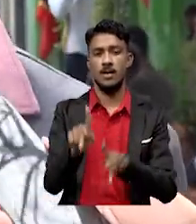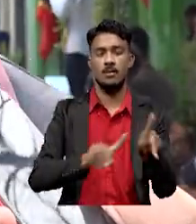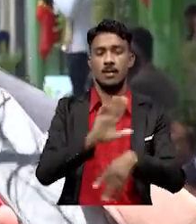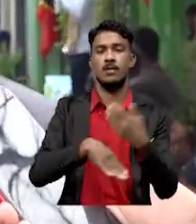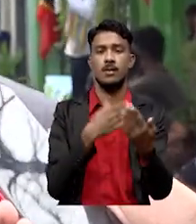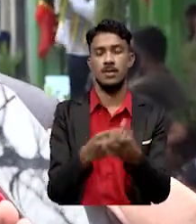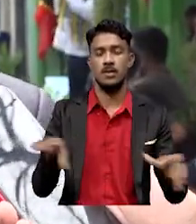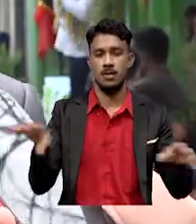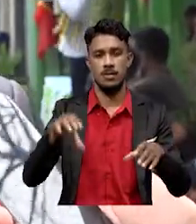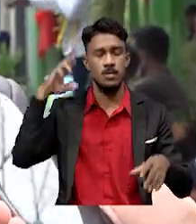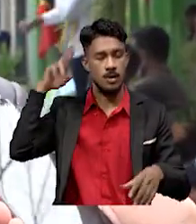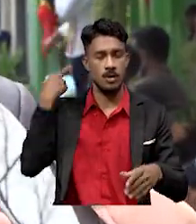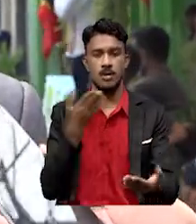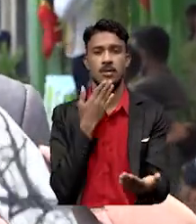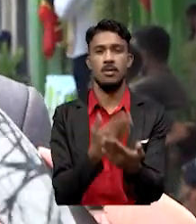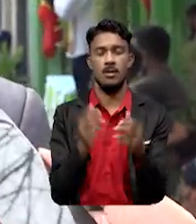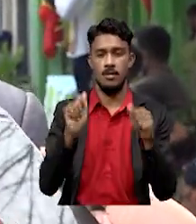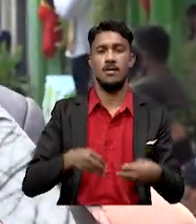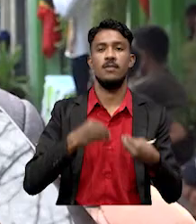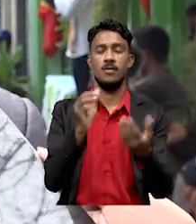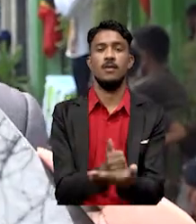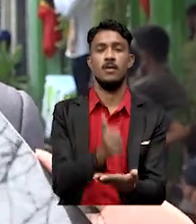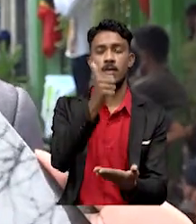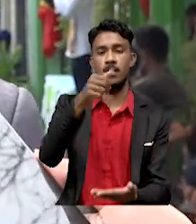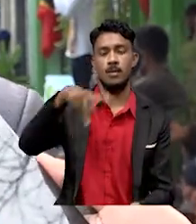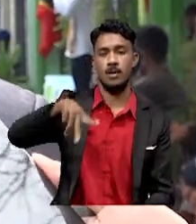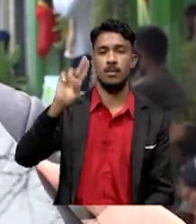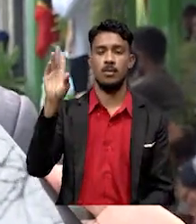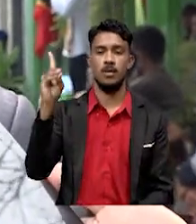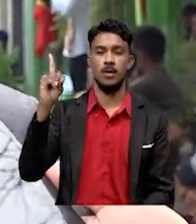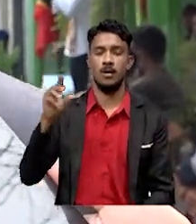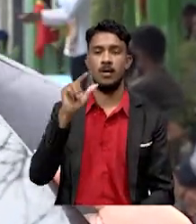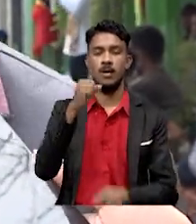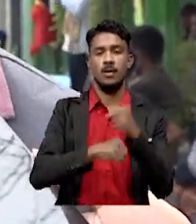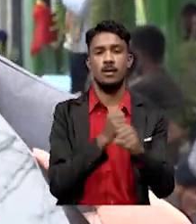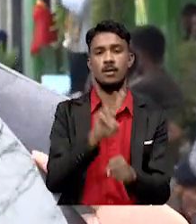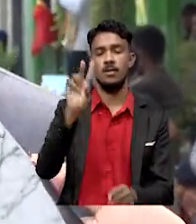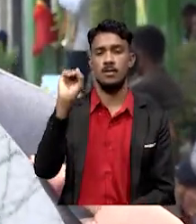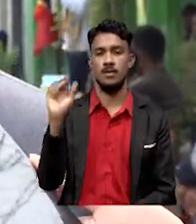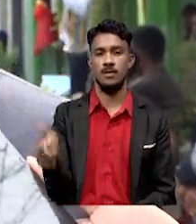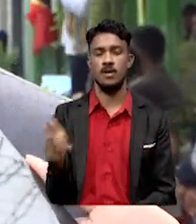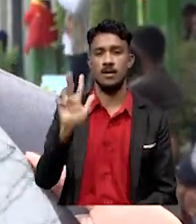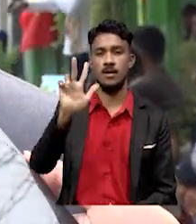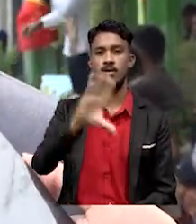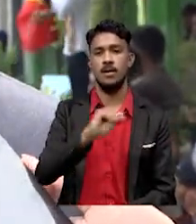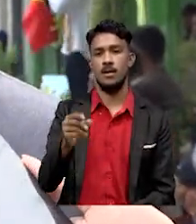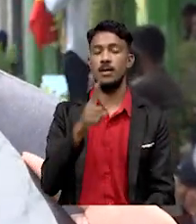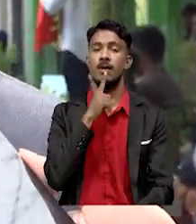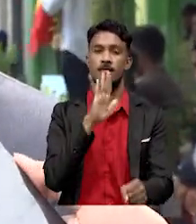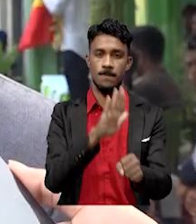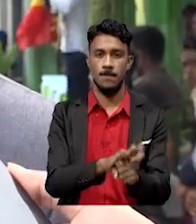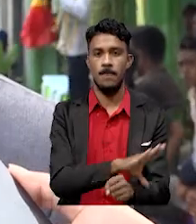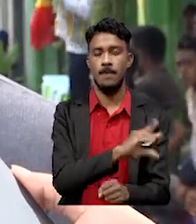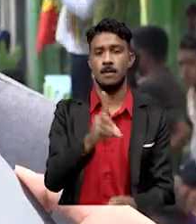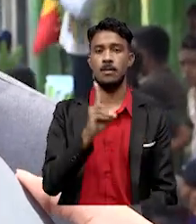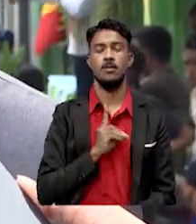nune servisu maka sti al jutan ho di fo vitoria ba PUDD iha 2023. Garante kai? Ane garante tamba dong ale sune ita